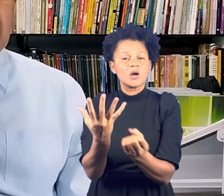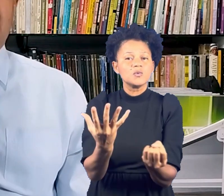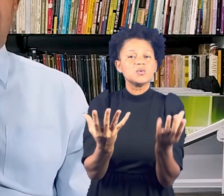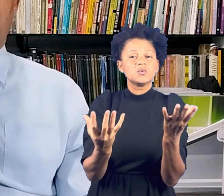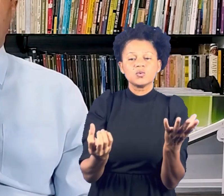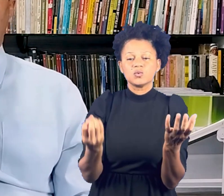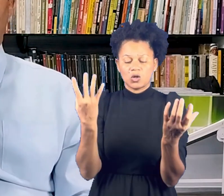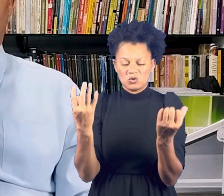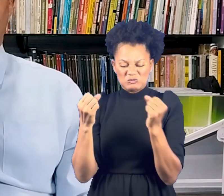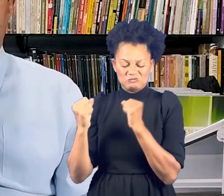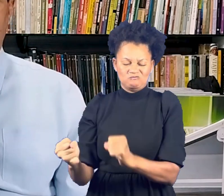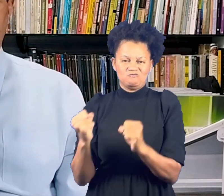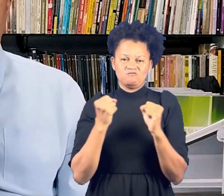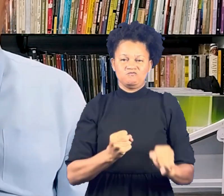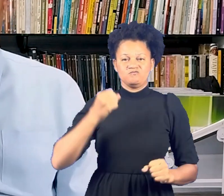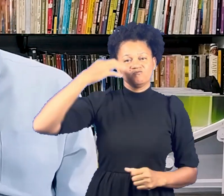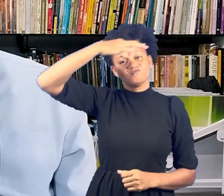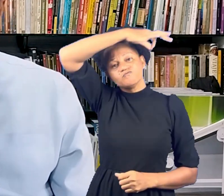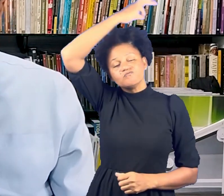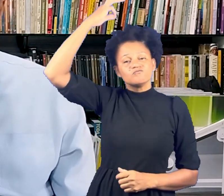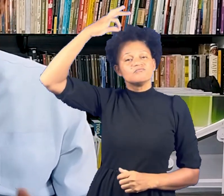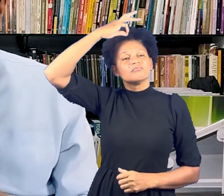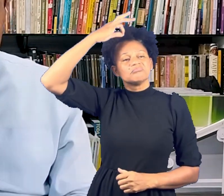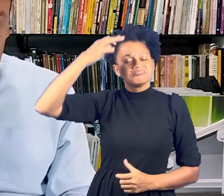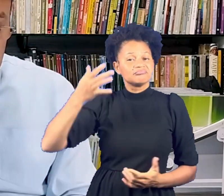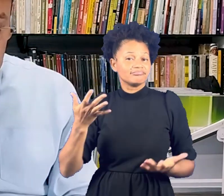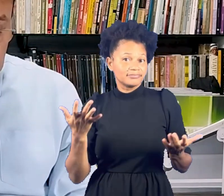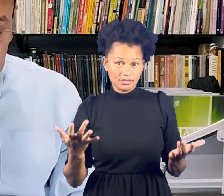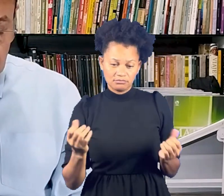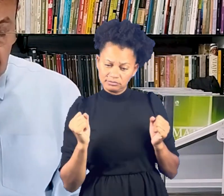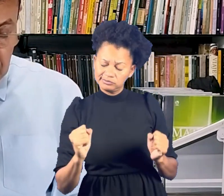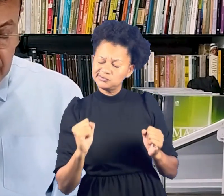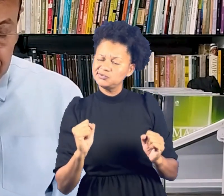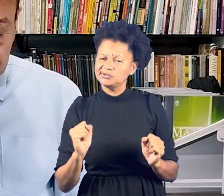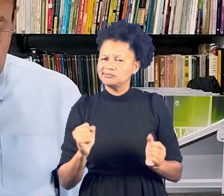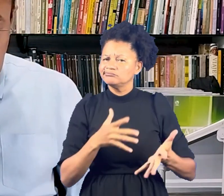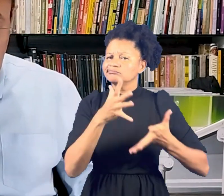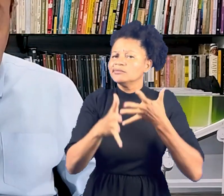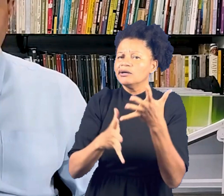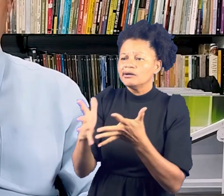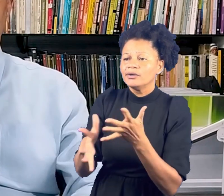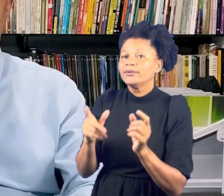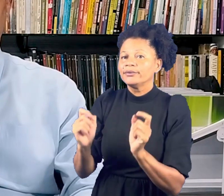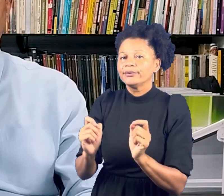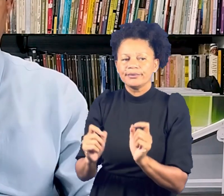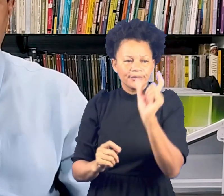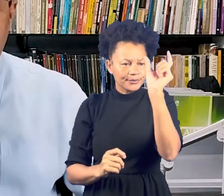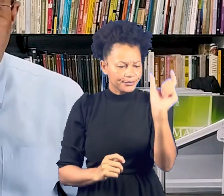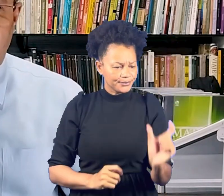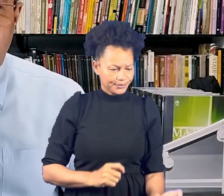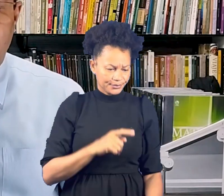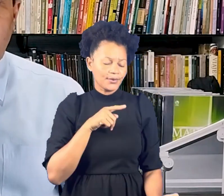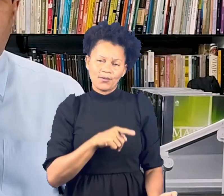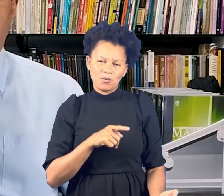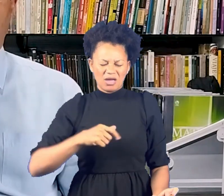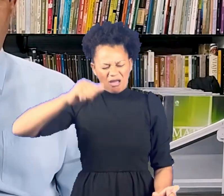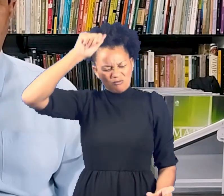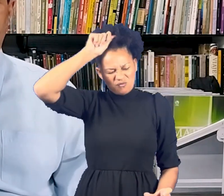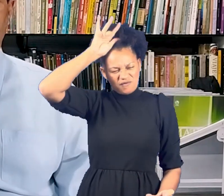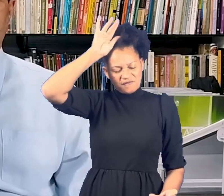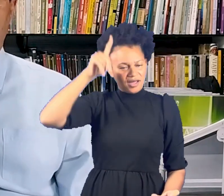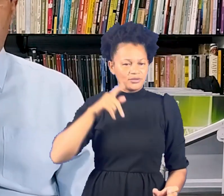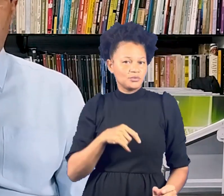foi gerada no poder do Espírito Santo. Então, nós podemos afirmar que um homem avivado,